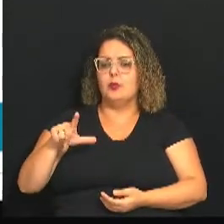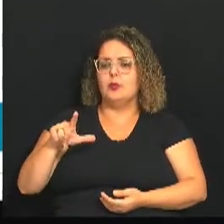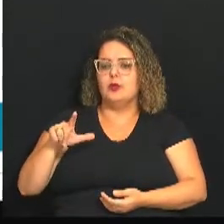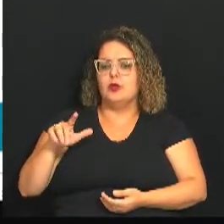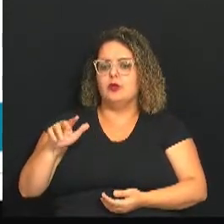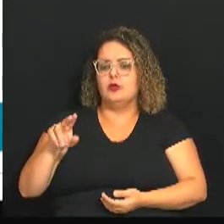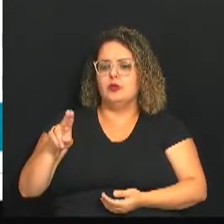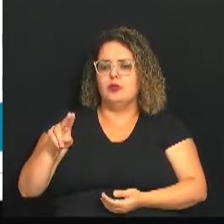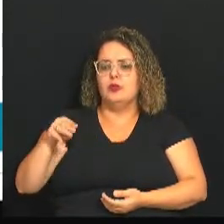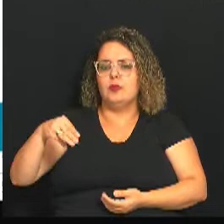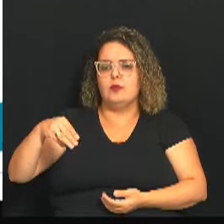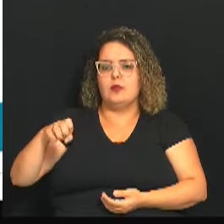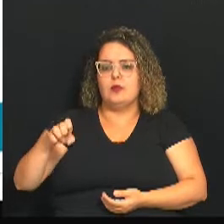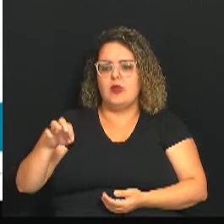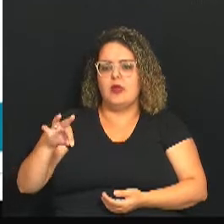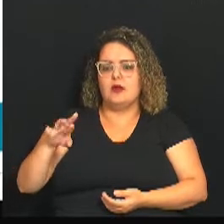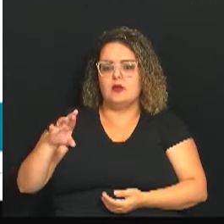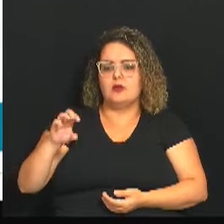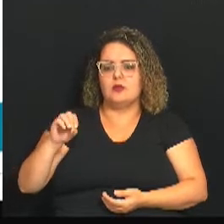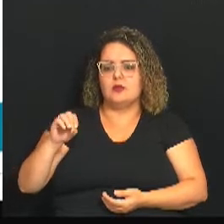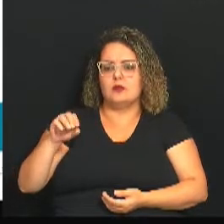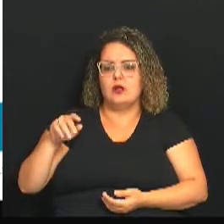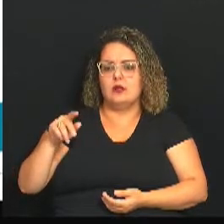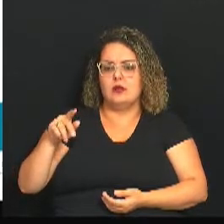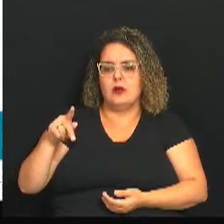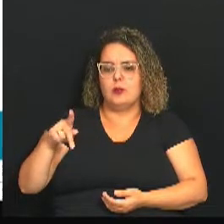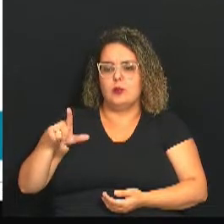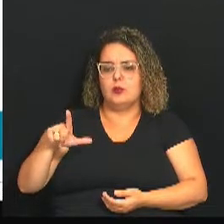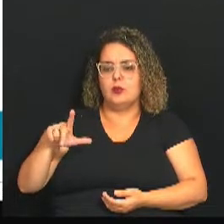140 alagamentos em 2019.